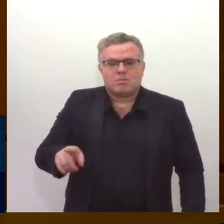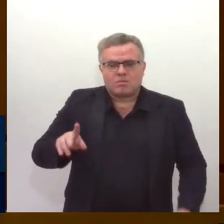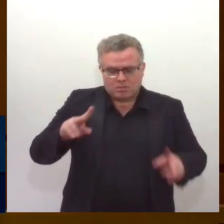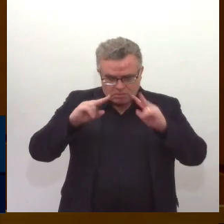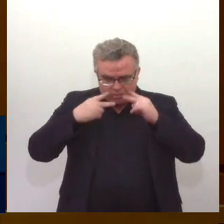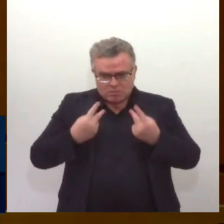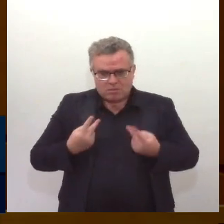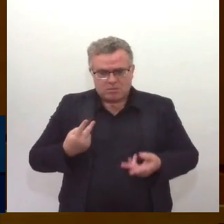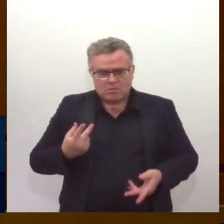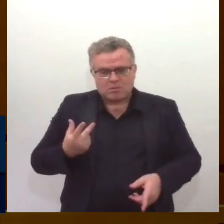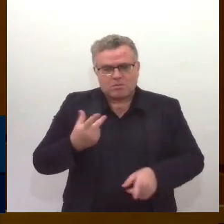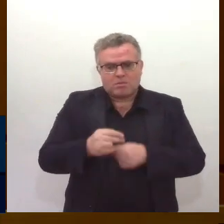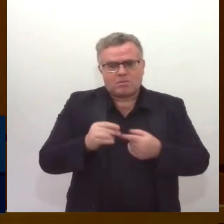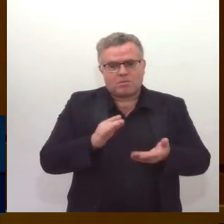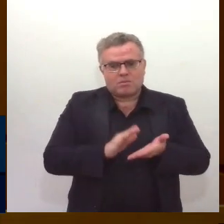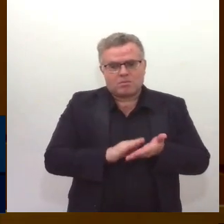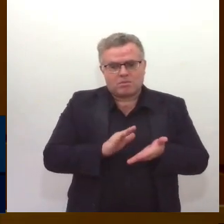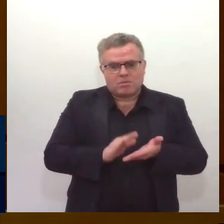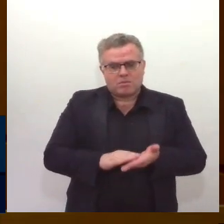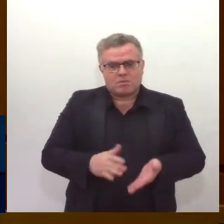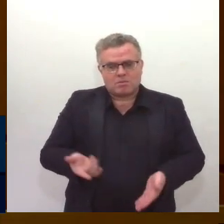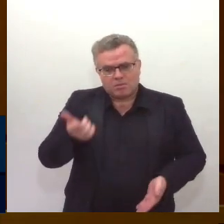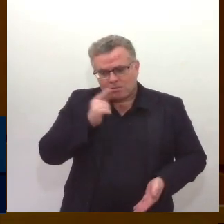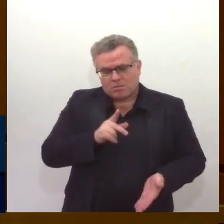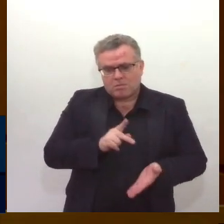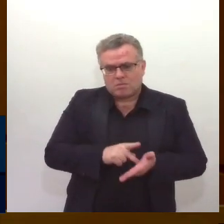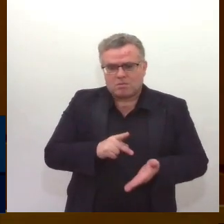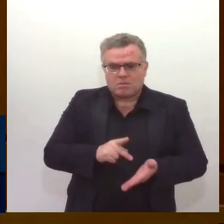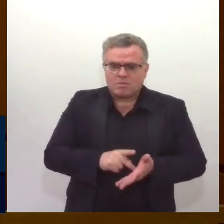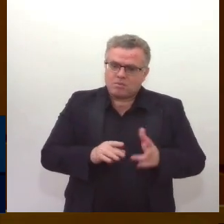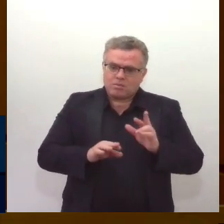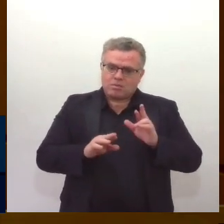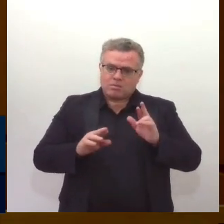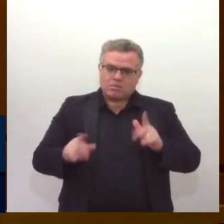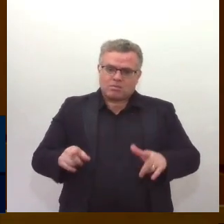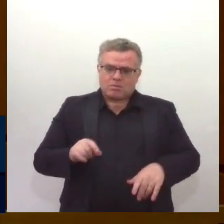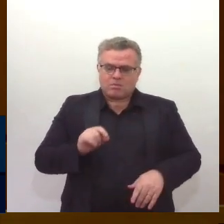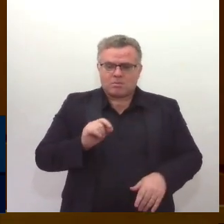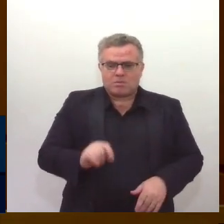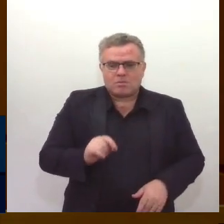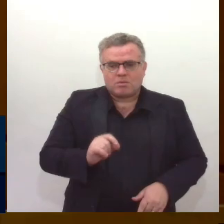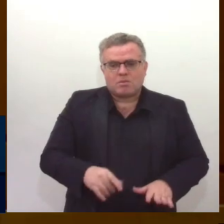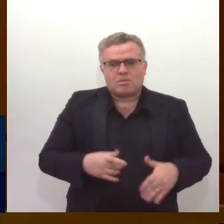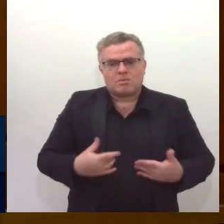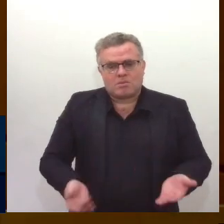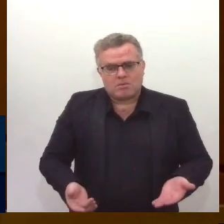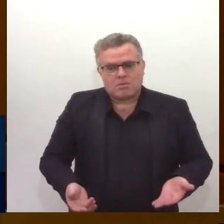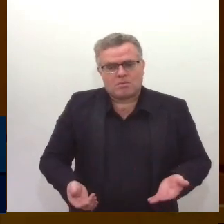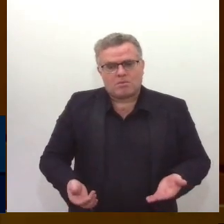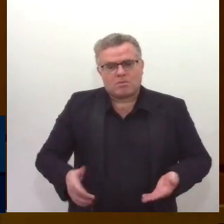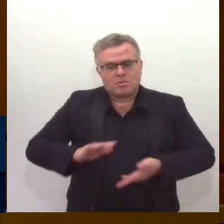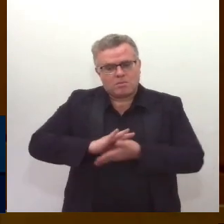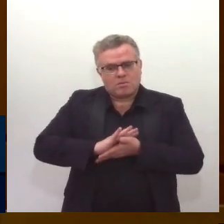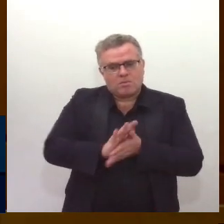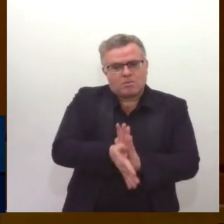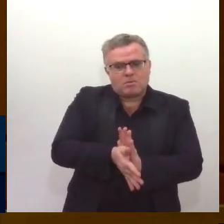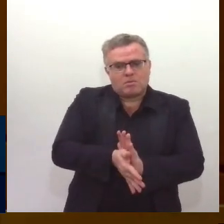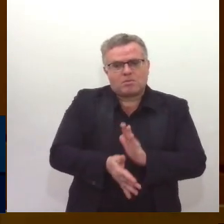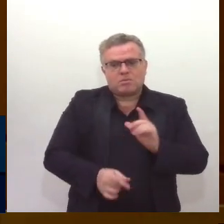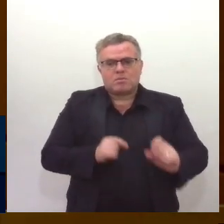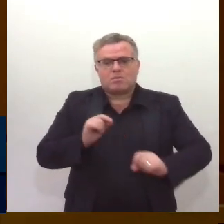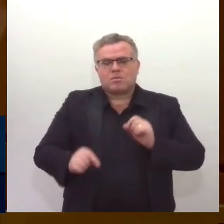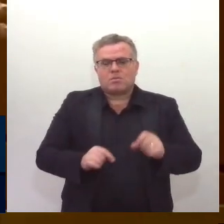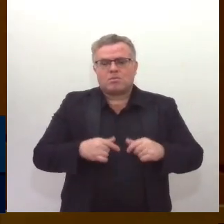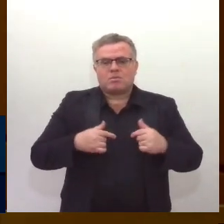a vitória. Ao contrário, se fosse ao contrário, não ia existir, porque pessoas que não